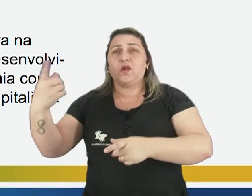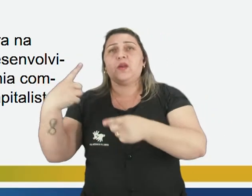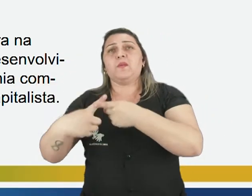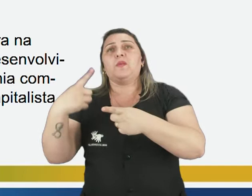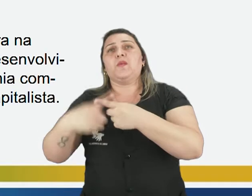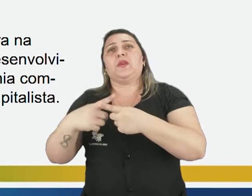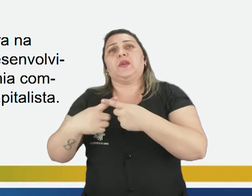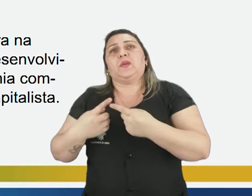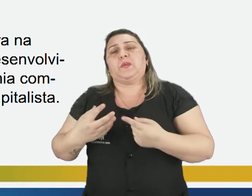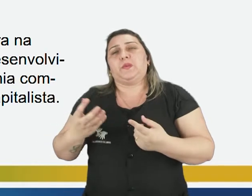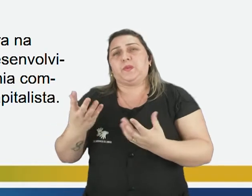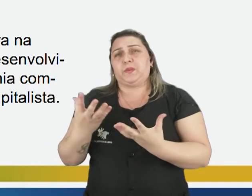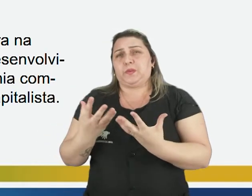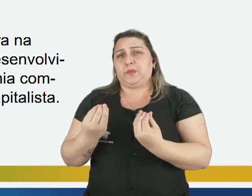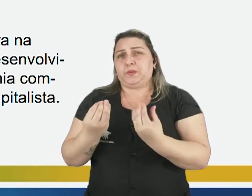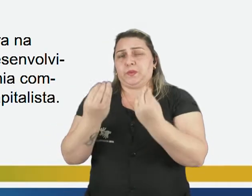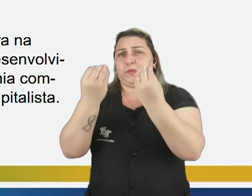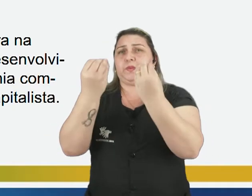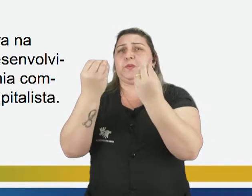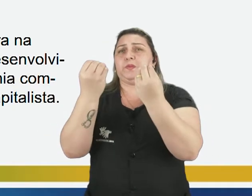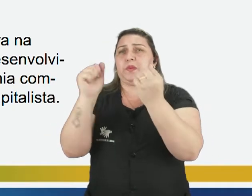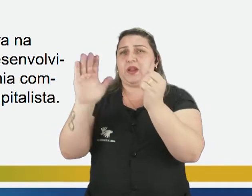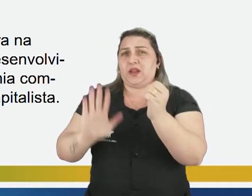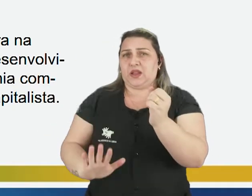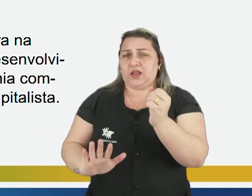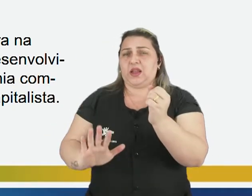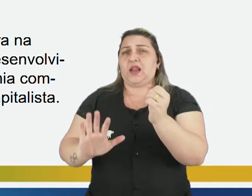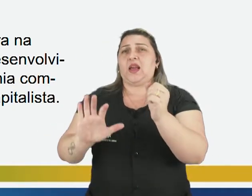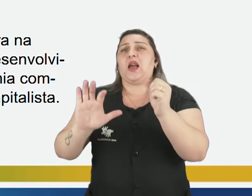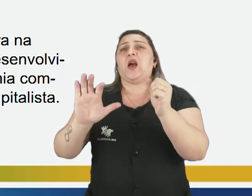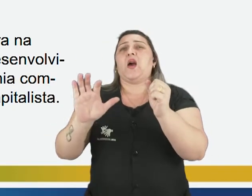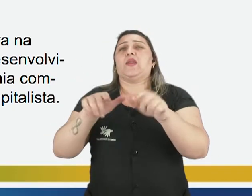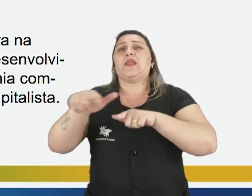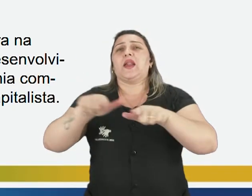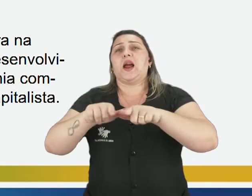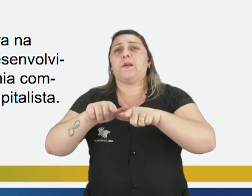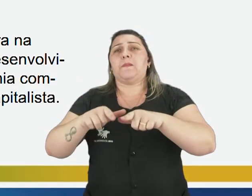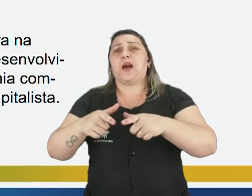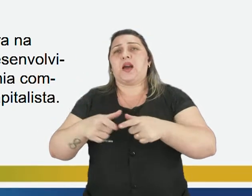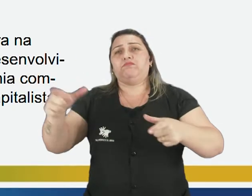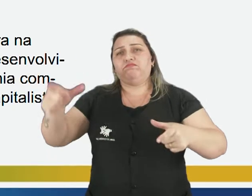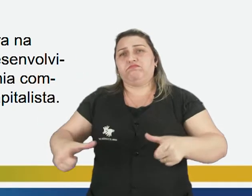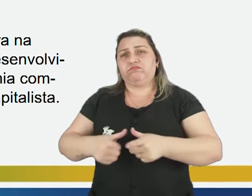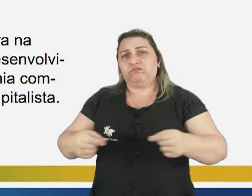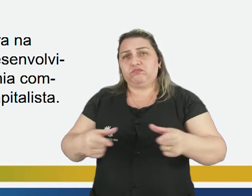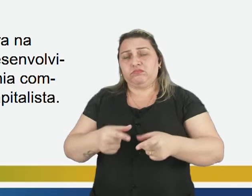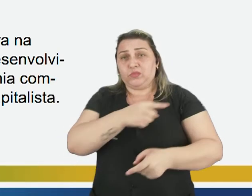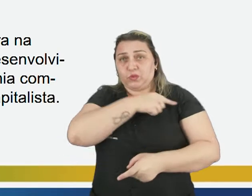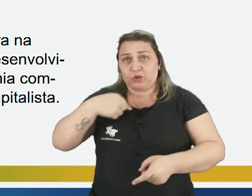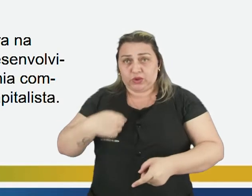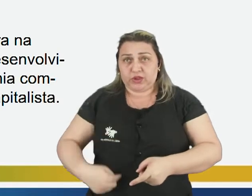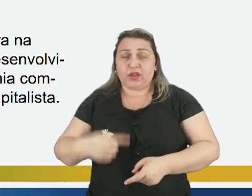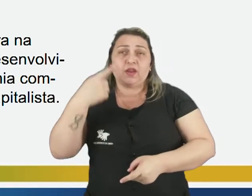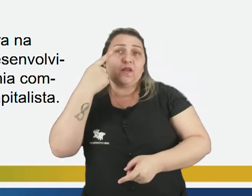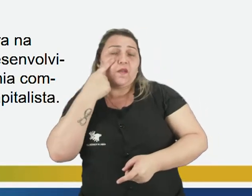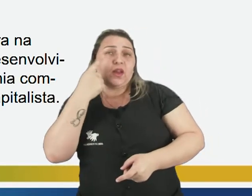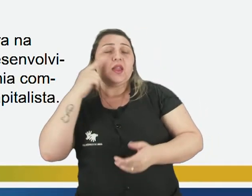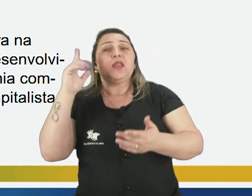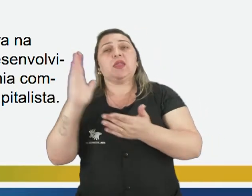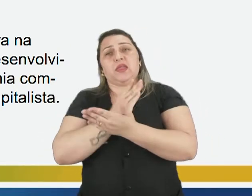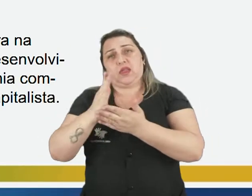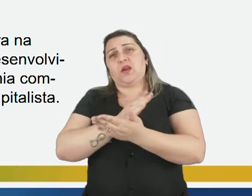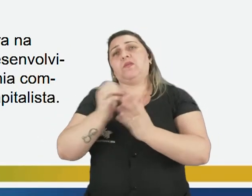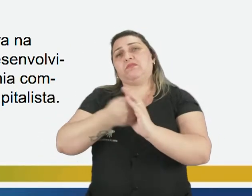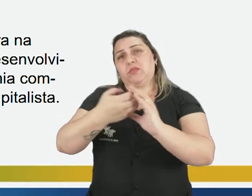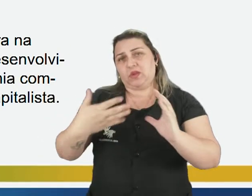da abundante, barata e disciplina mão de obra chinesa. Então vejam que tem algumas características